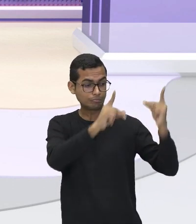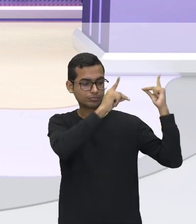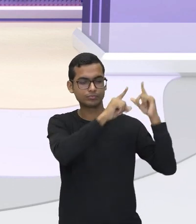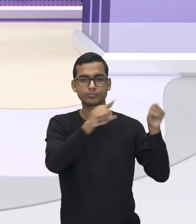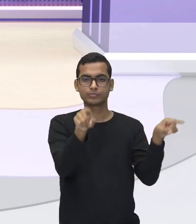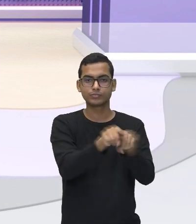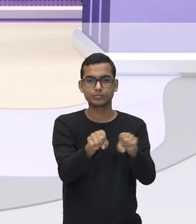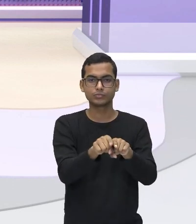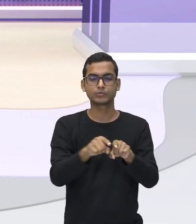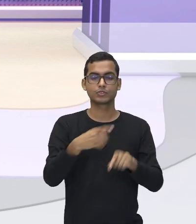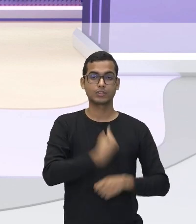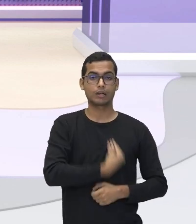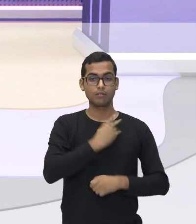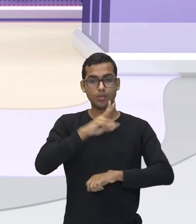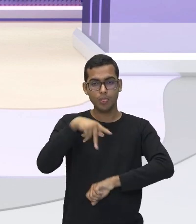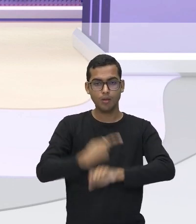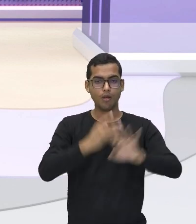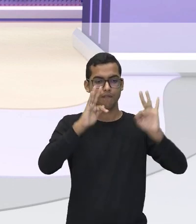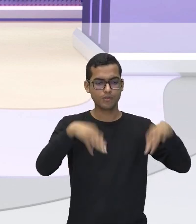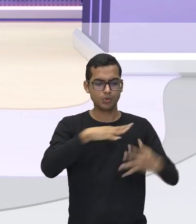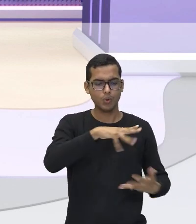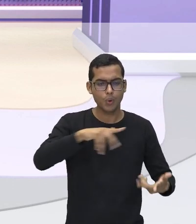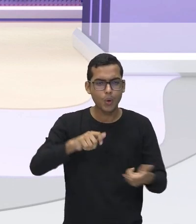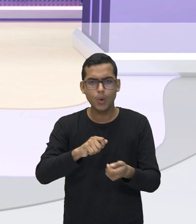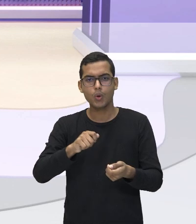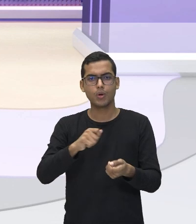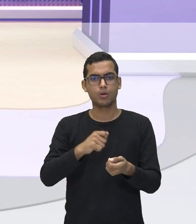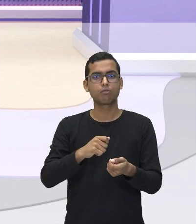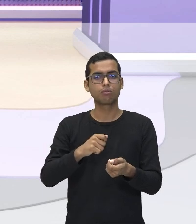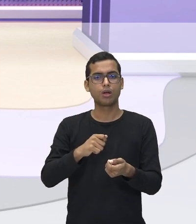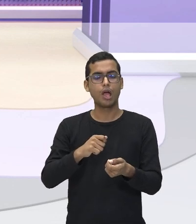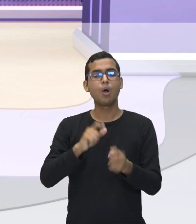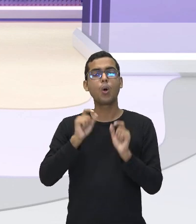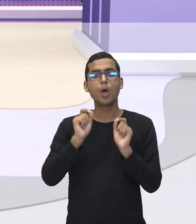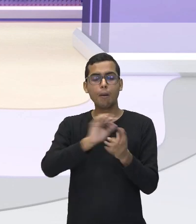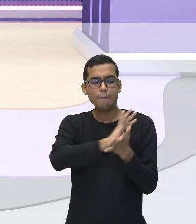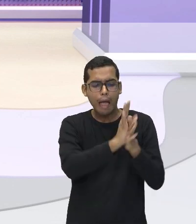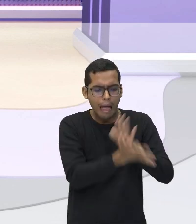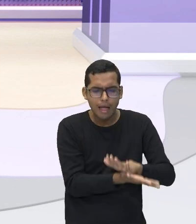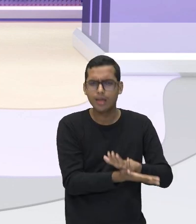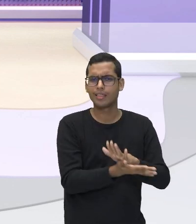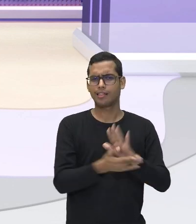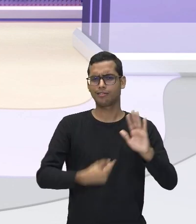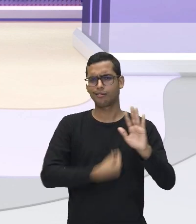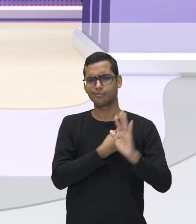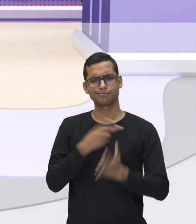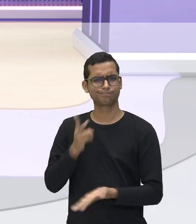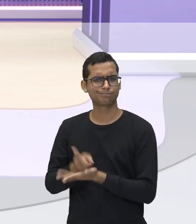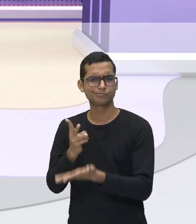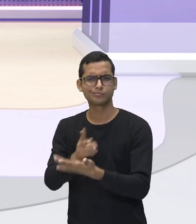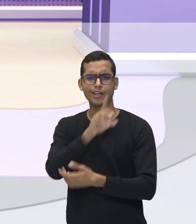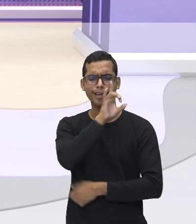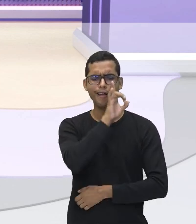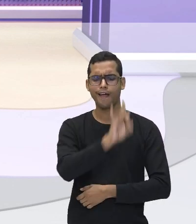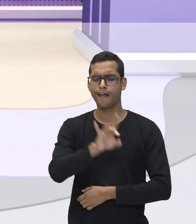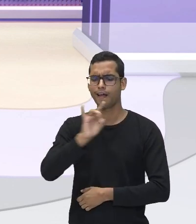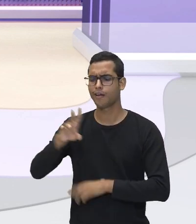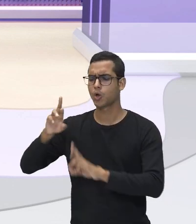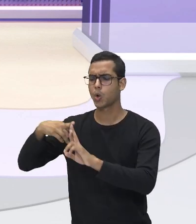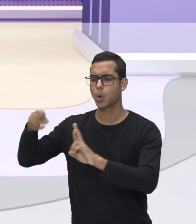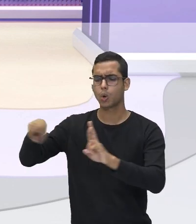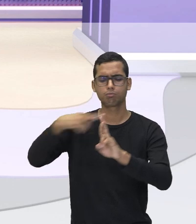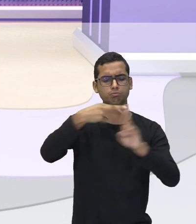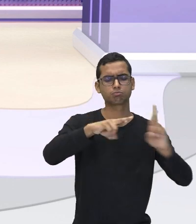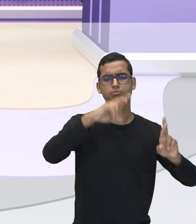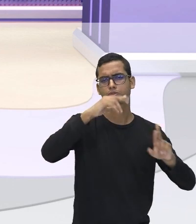após o fim do mundo, a vida ela vai continuar de uma outra forma, né? E cada cultura vai falar de como ela